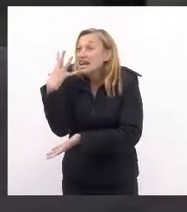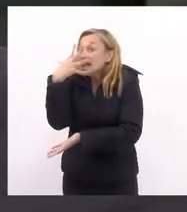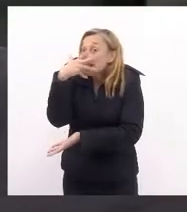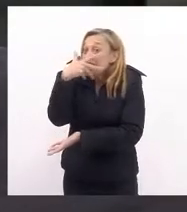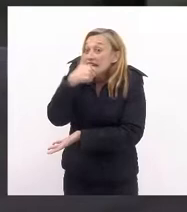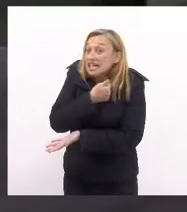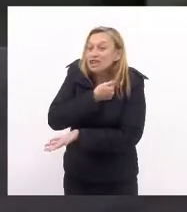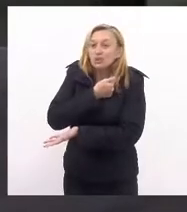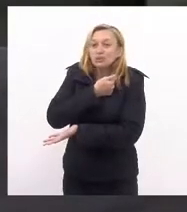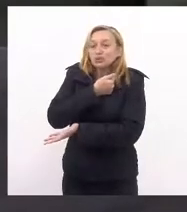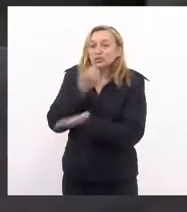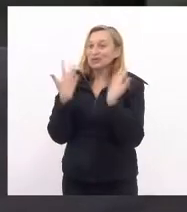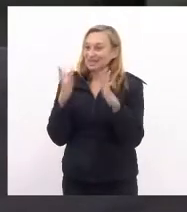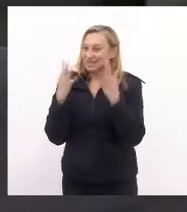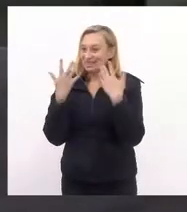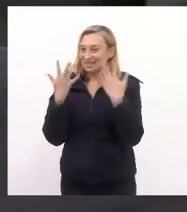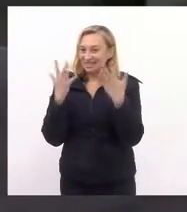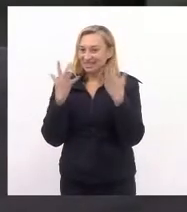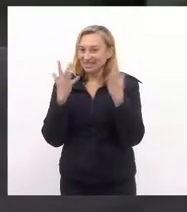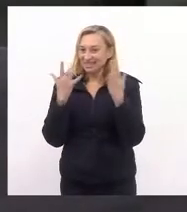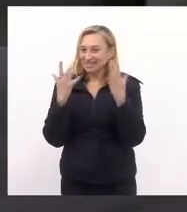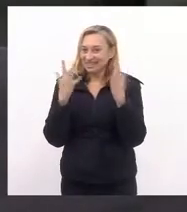Lindo, uma forte salva de palmas.